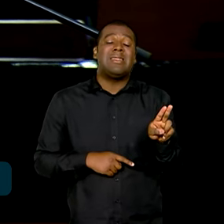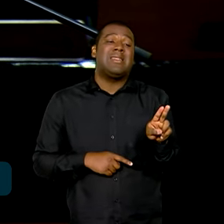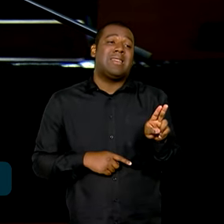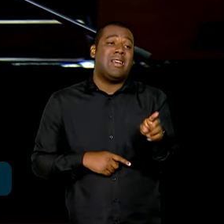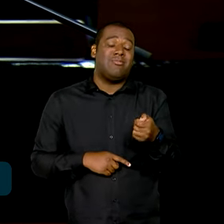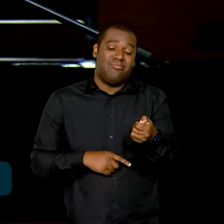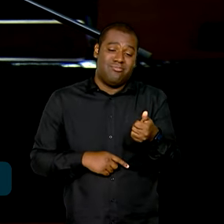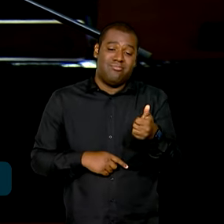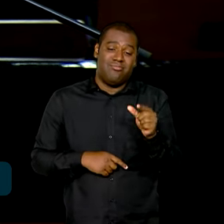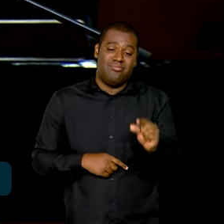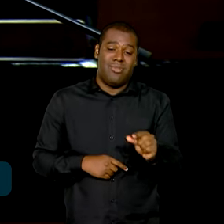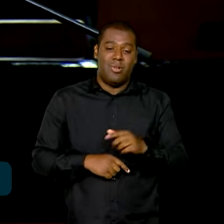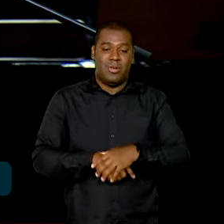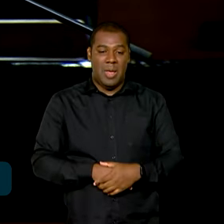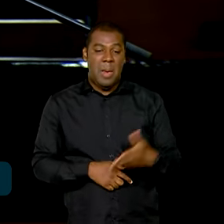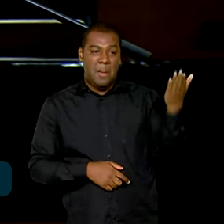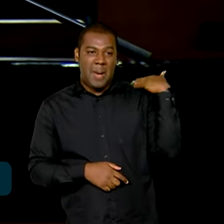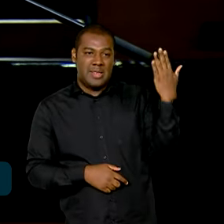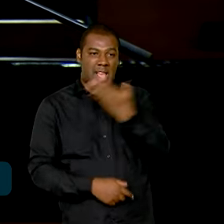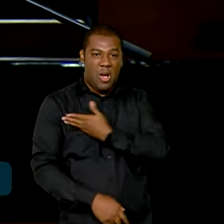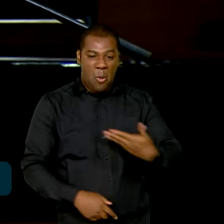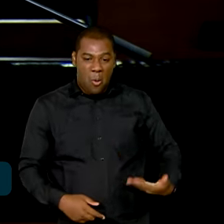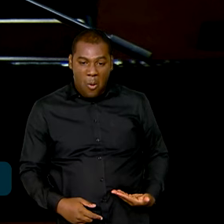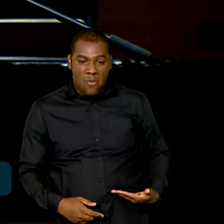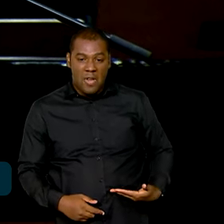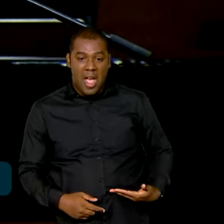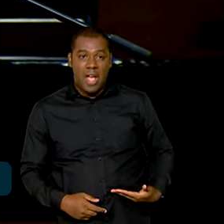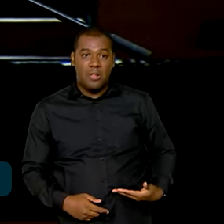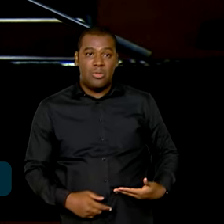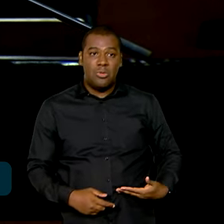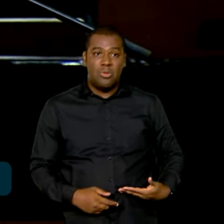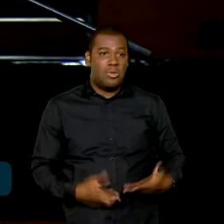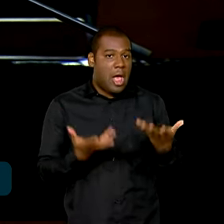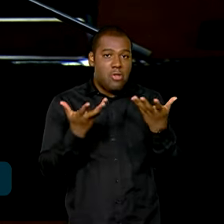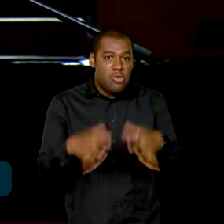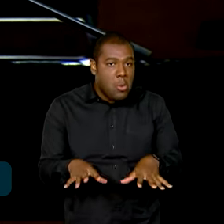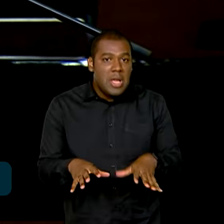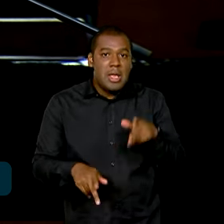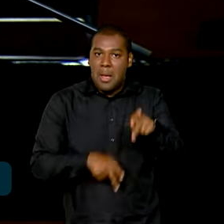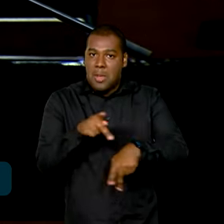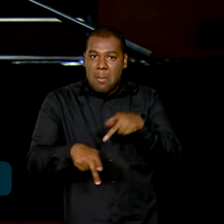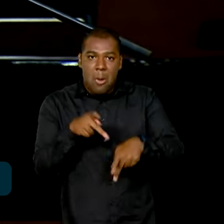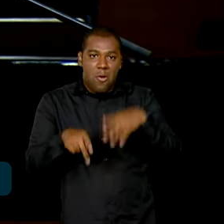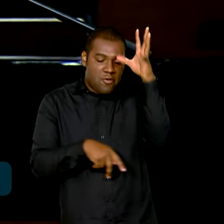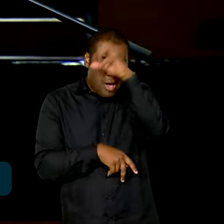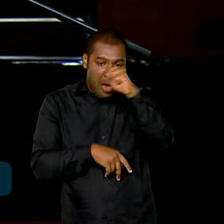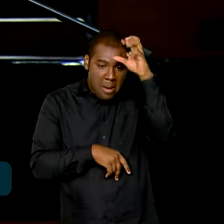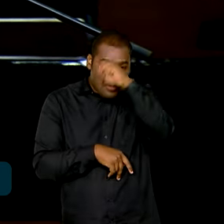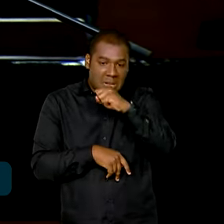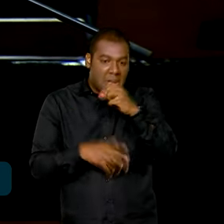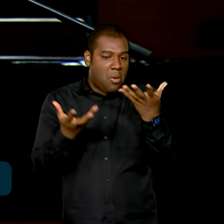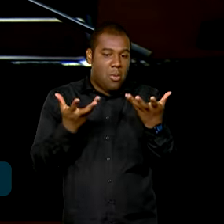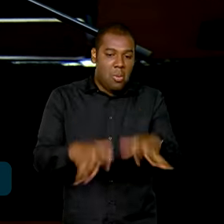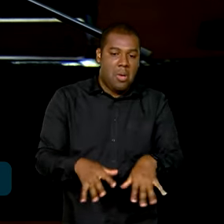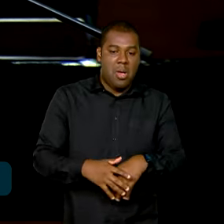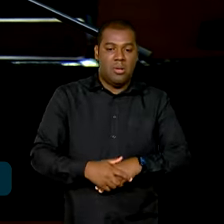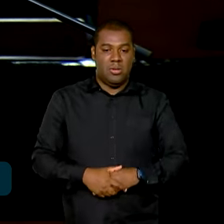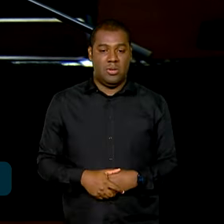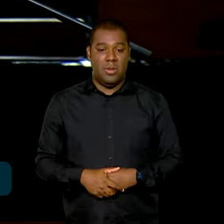país não queria que o povo aprendesse. Não queria que o povo aprendesse. Porque um